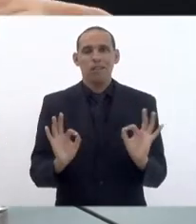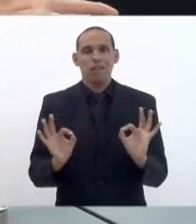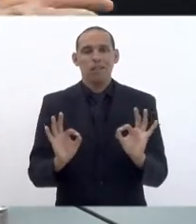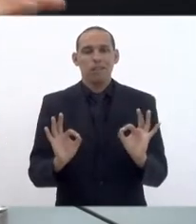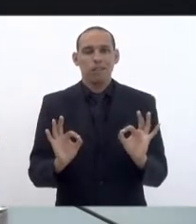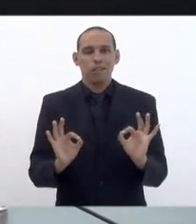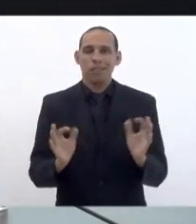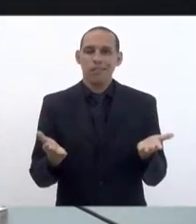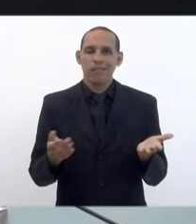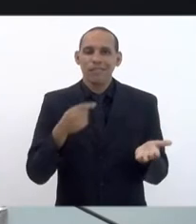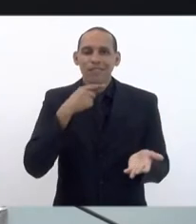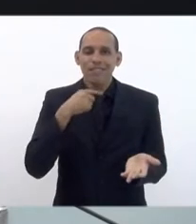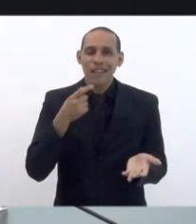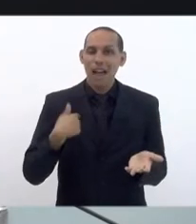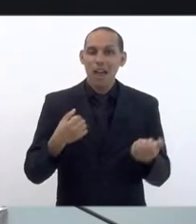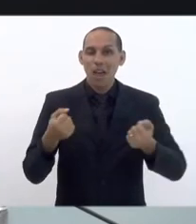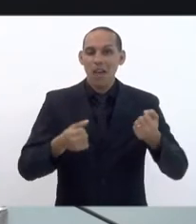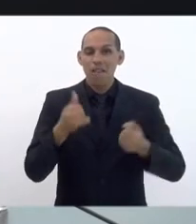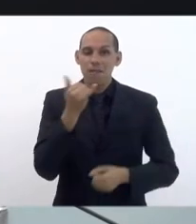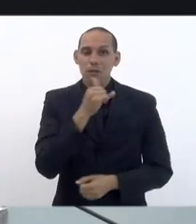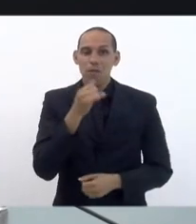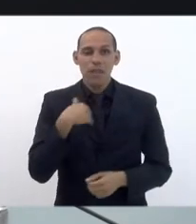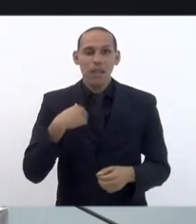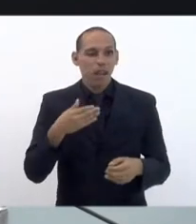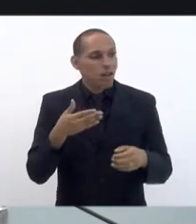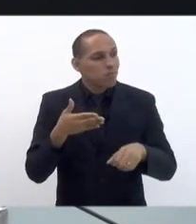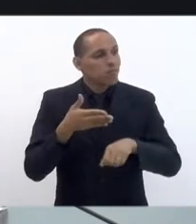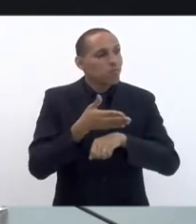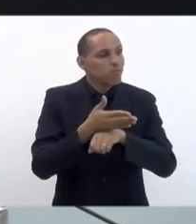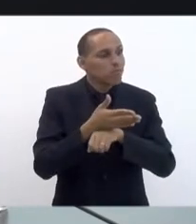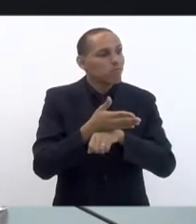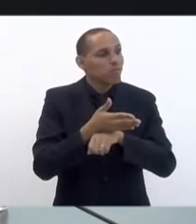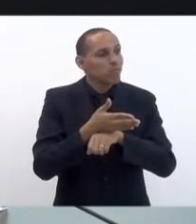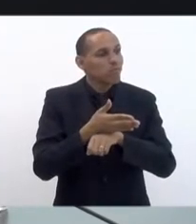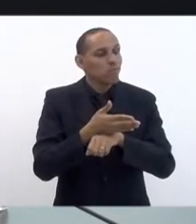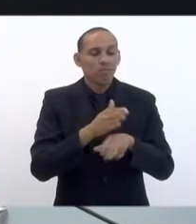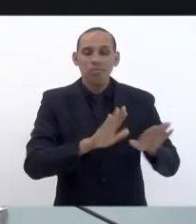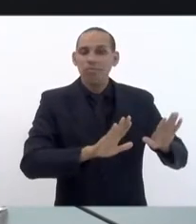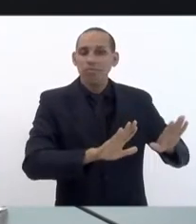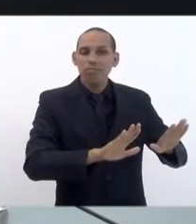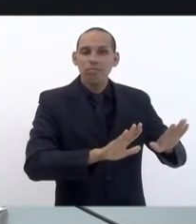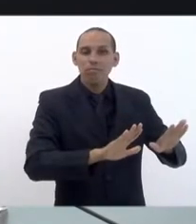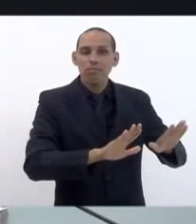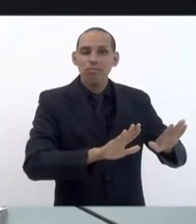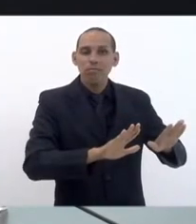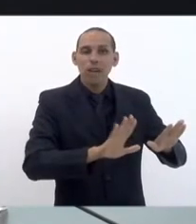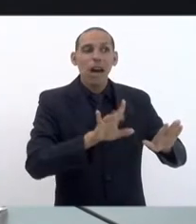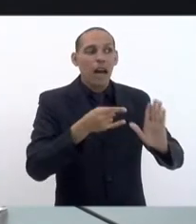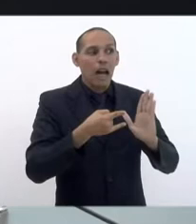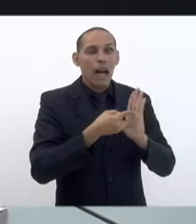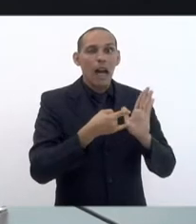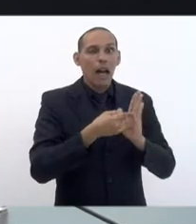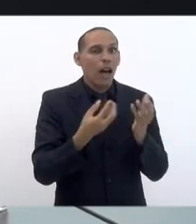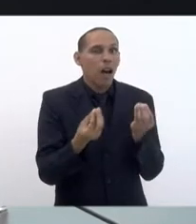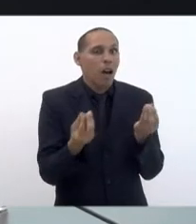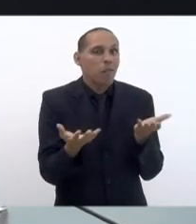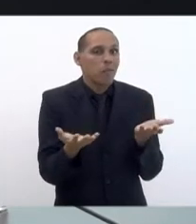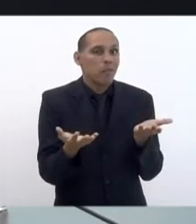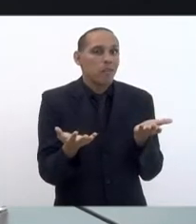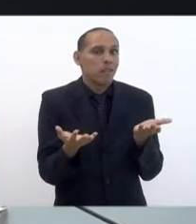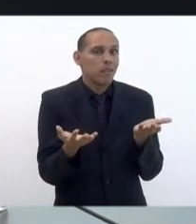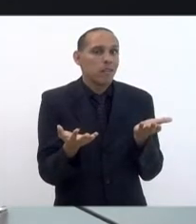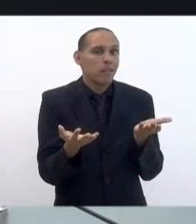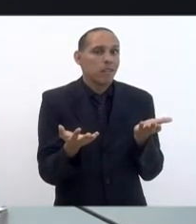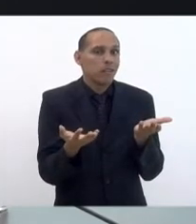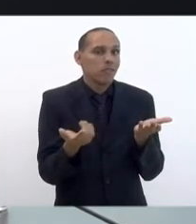adianta. Eu tenho um carro elétrico, boto na garagem. Como é que eu abasteço ele? Como é que eu recarrego a bateria